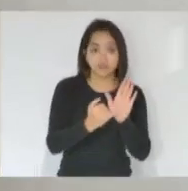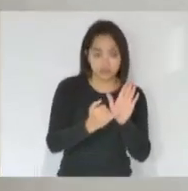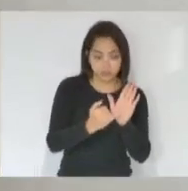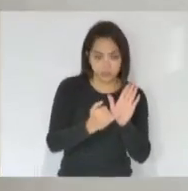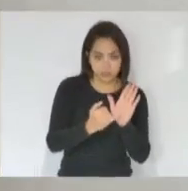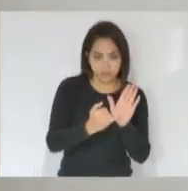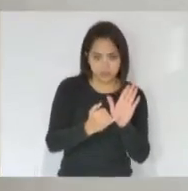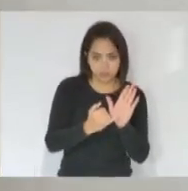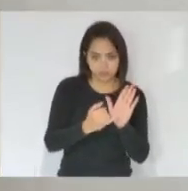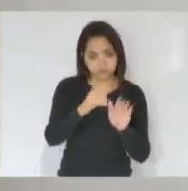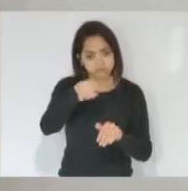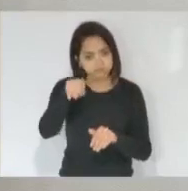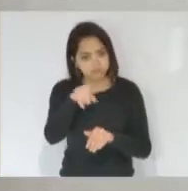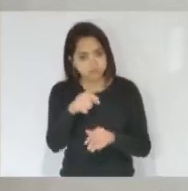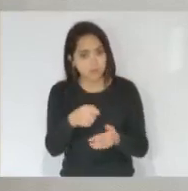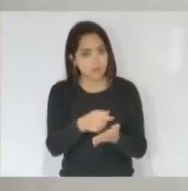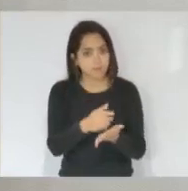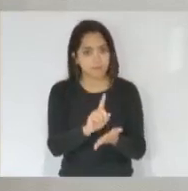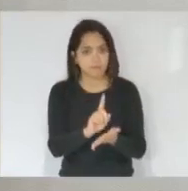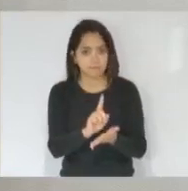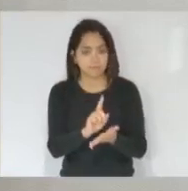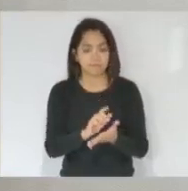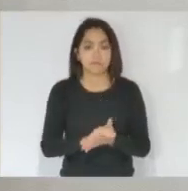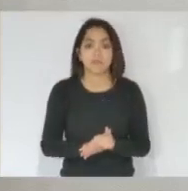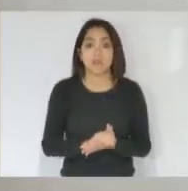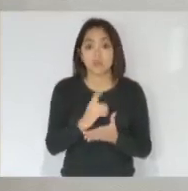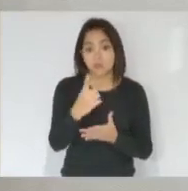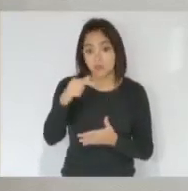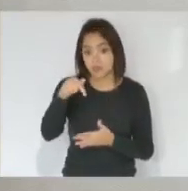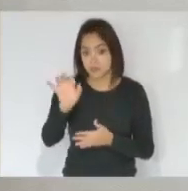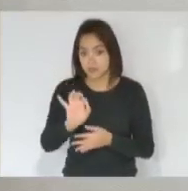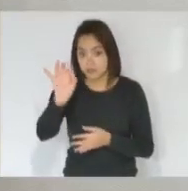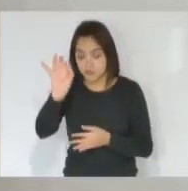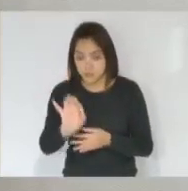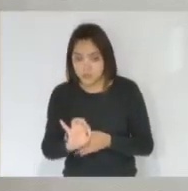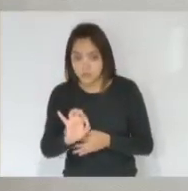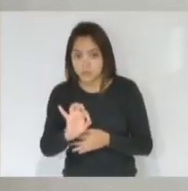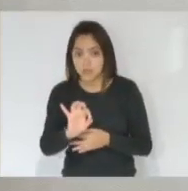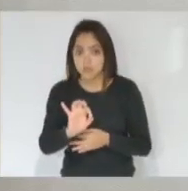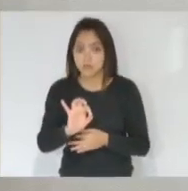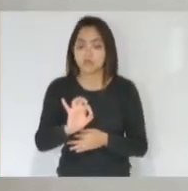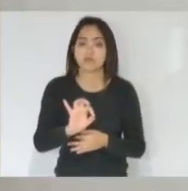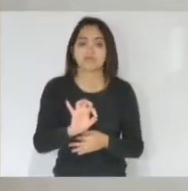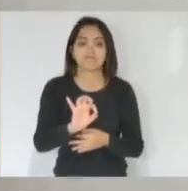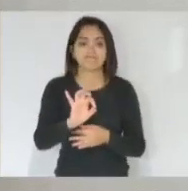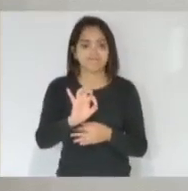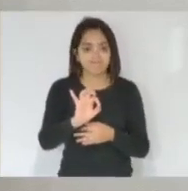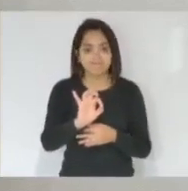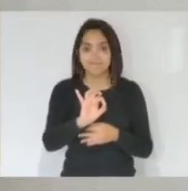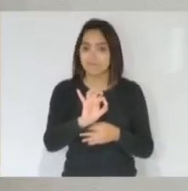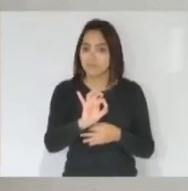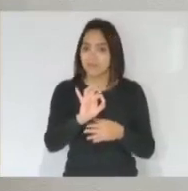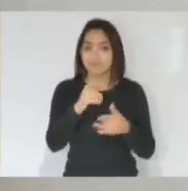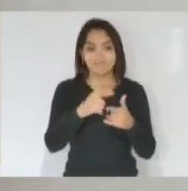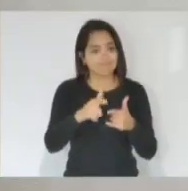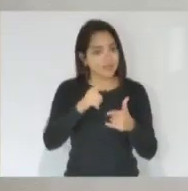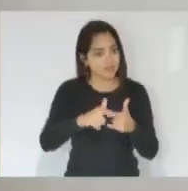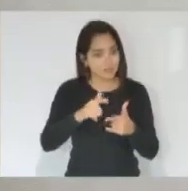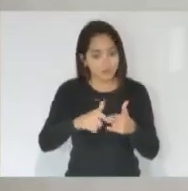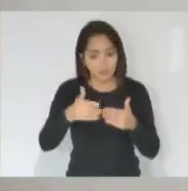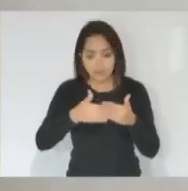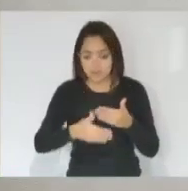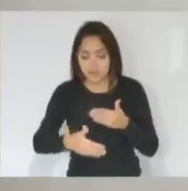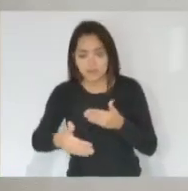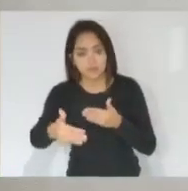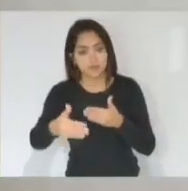ICMS. Nós, com esses 17%, estamos dando um tiro na nossa produção agrícola. E